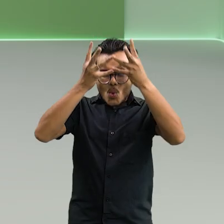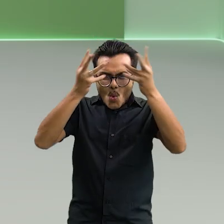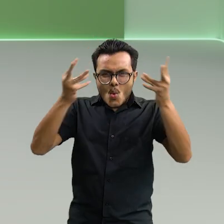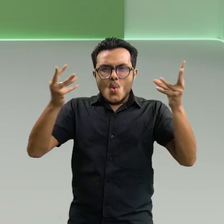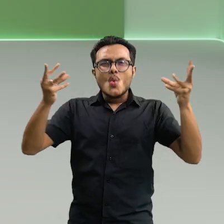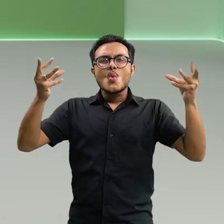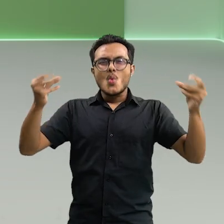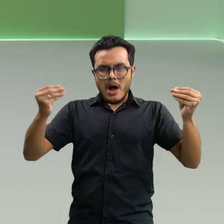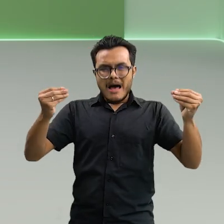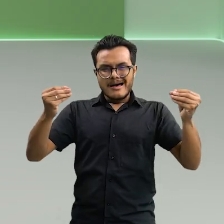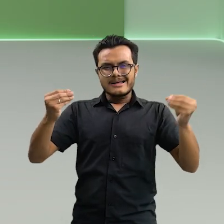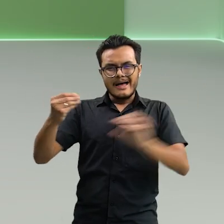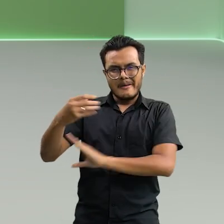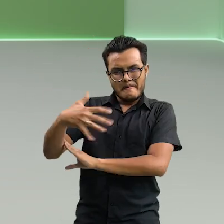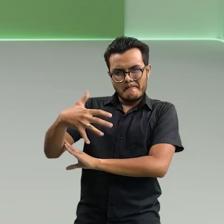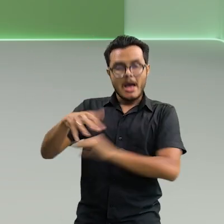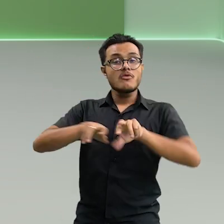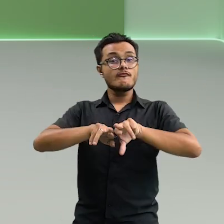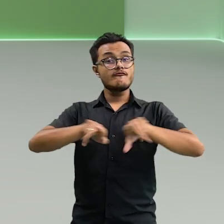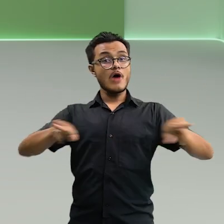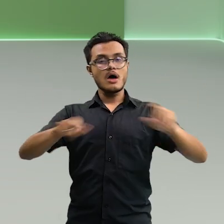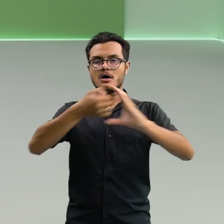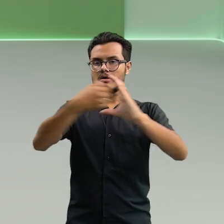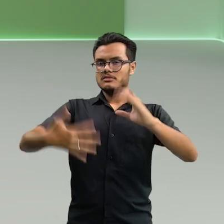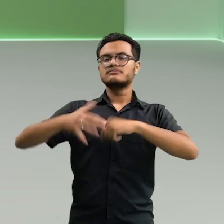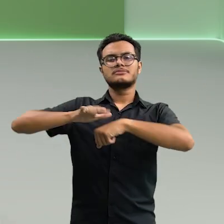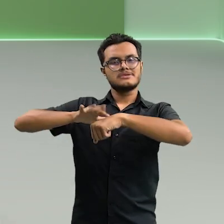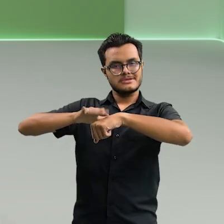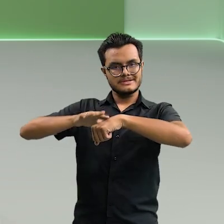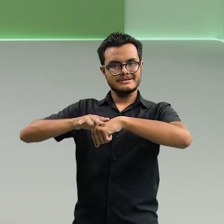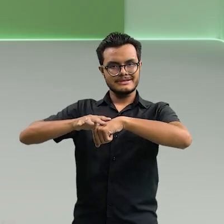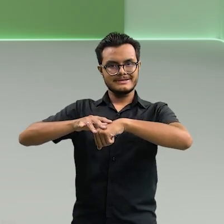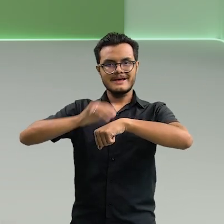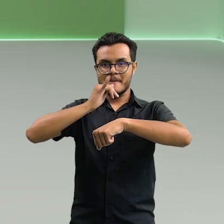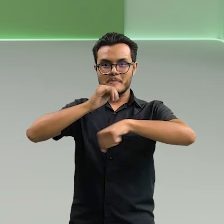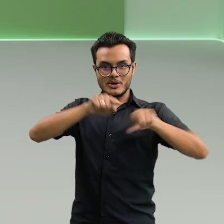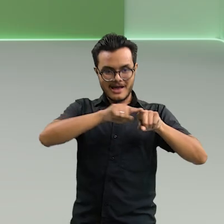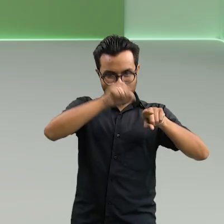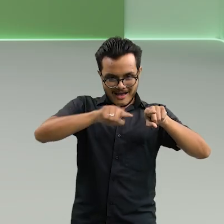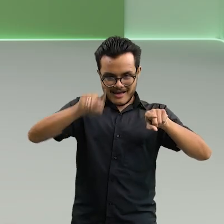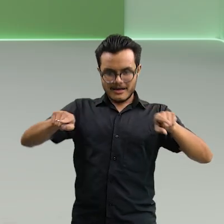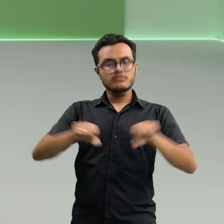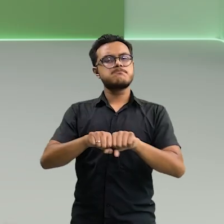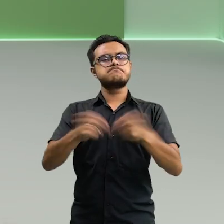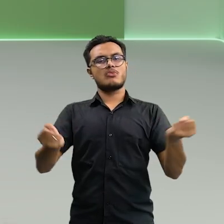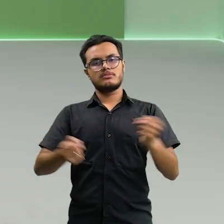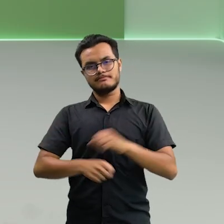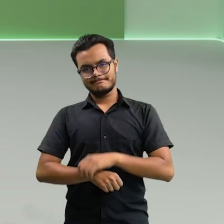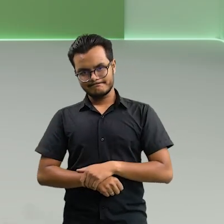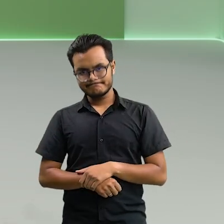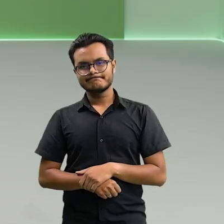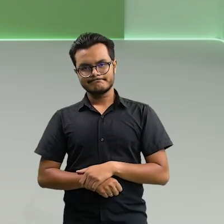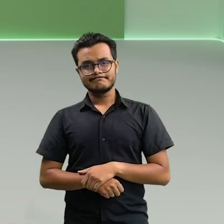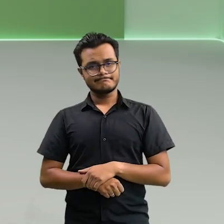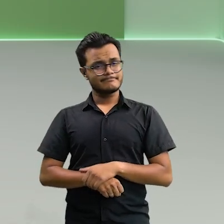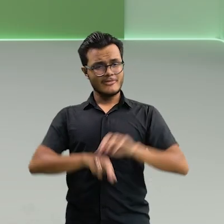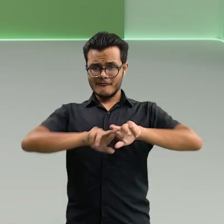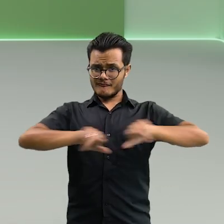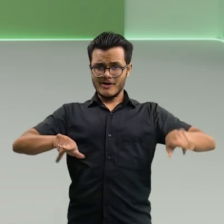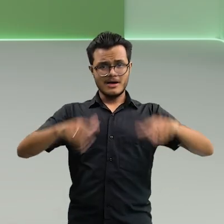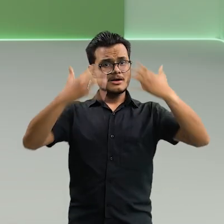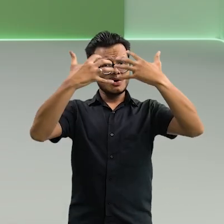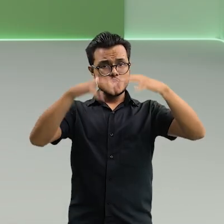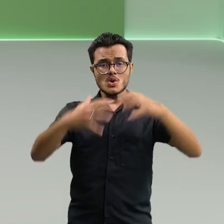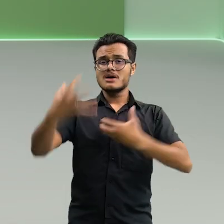Parkinson, são doenças caracterizadas pela destruição dessa bainha de mielina de várias regiões do nosso sistema